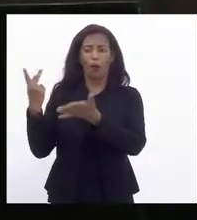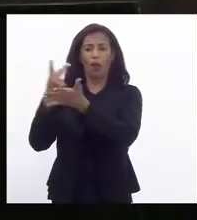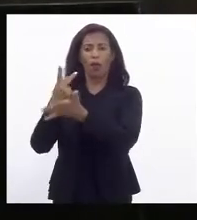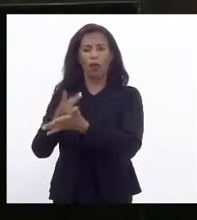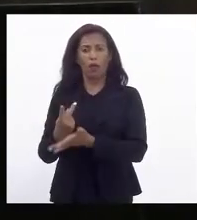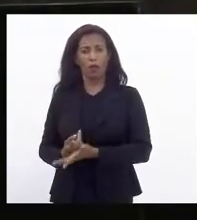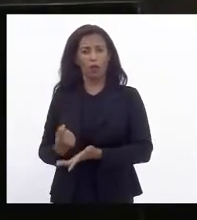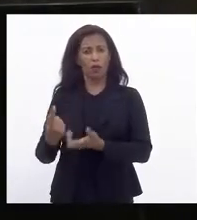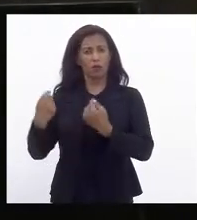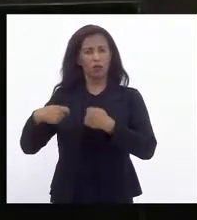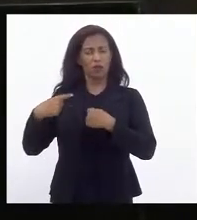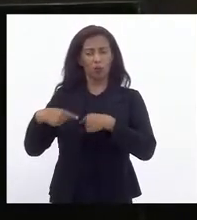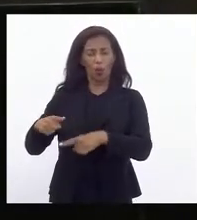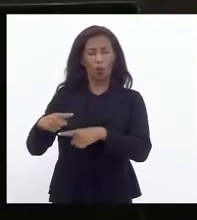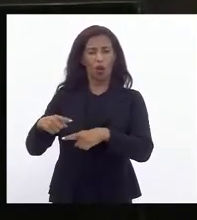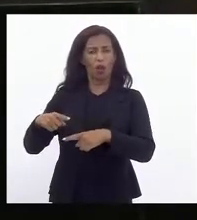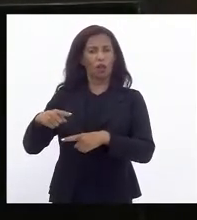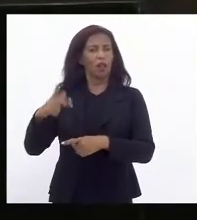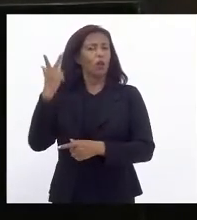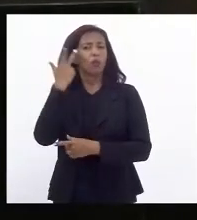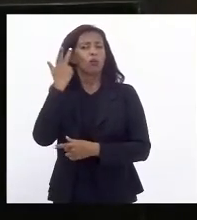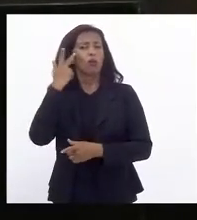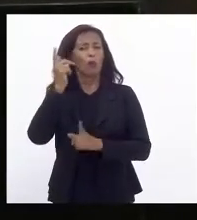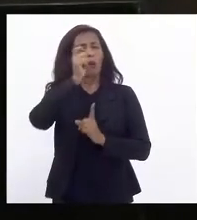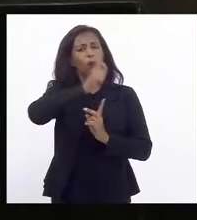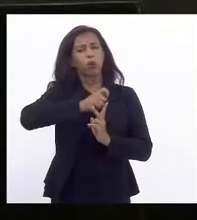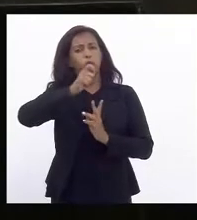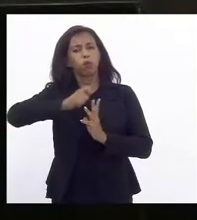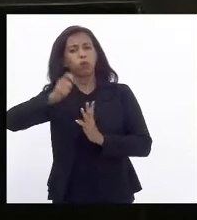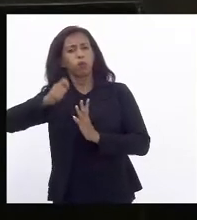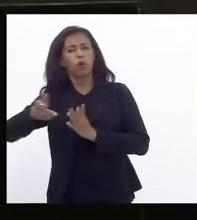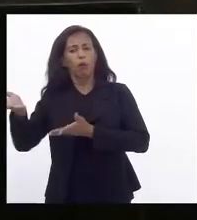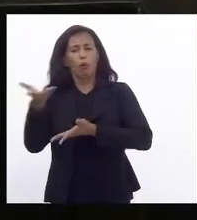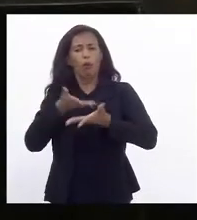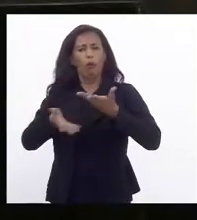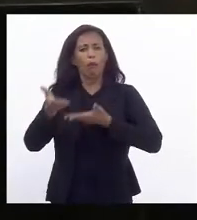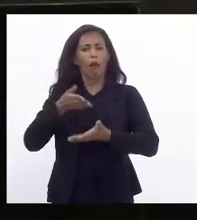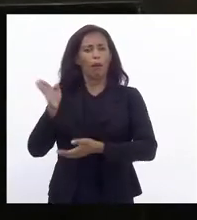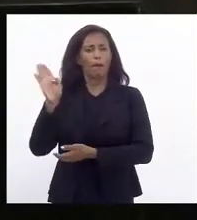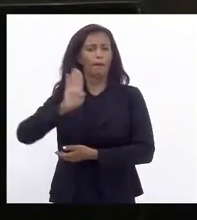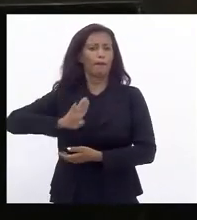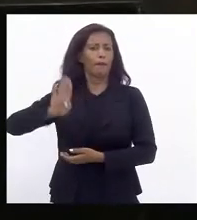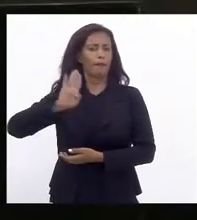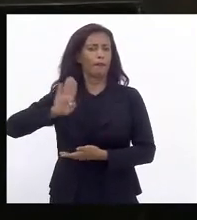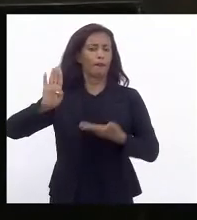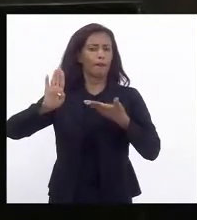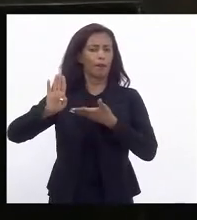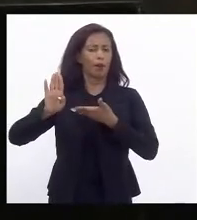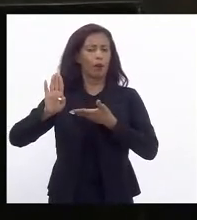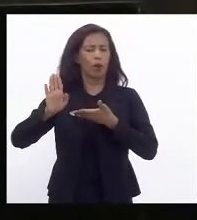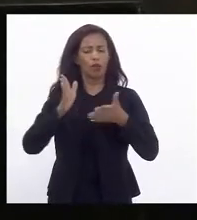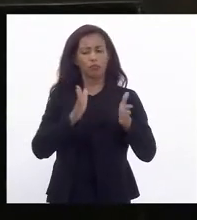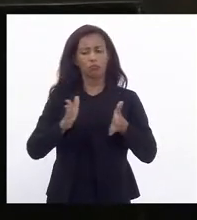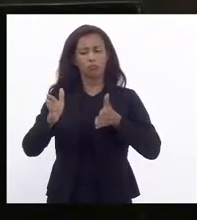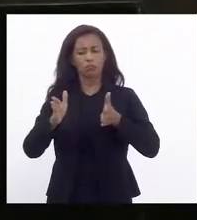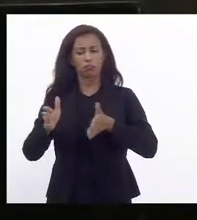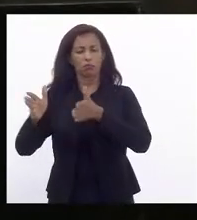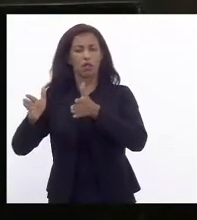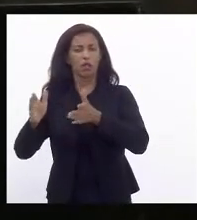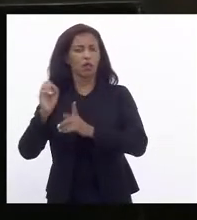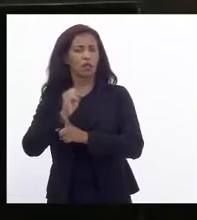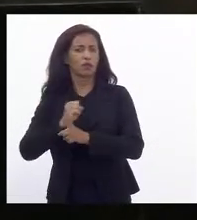ser combatido e não como um ciclo básico menstrual, como parte biológica de uma parcela significativa da